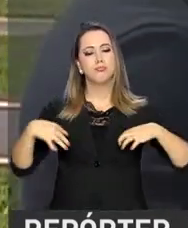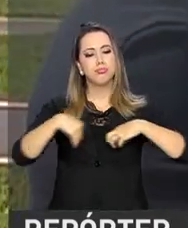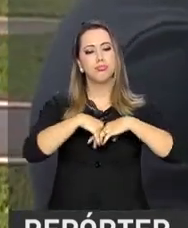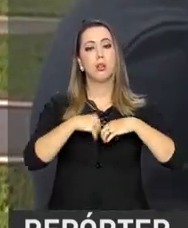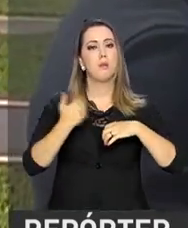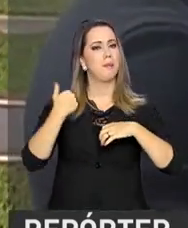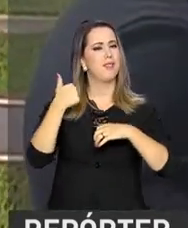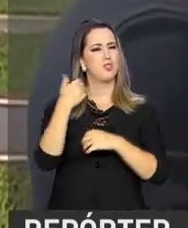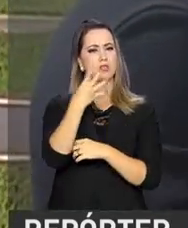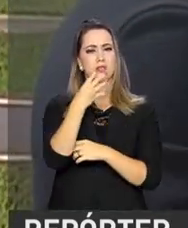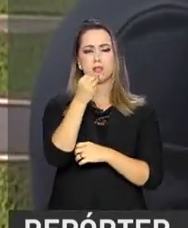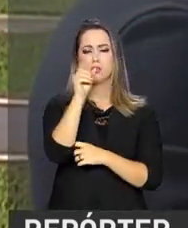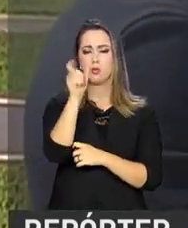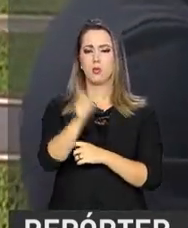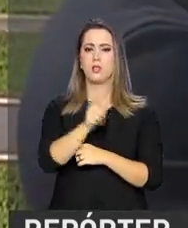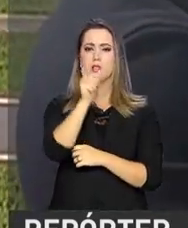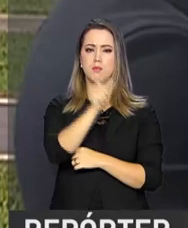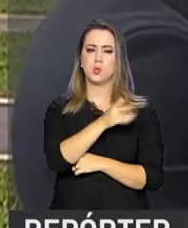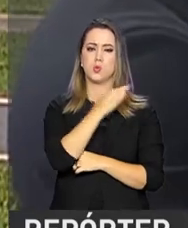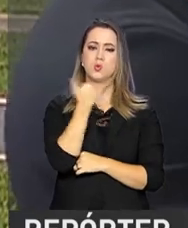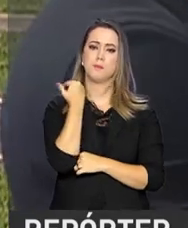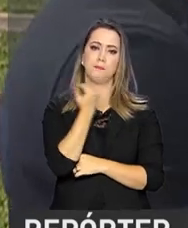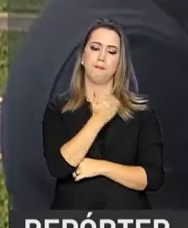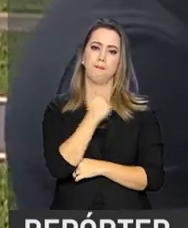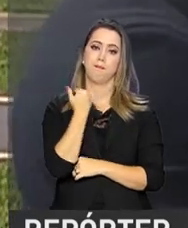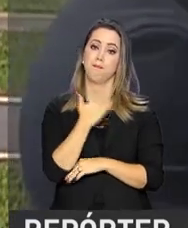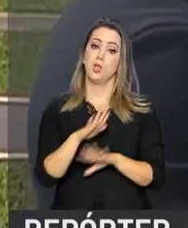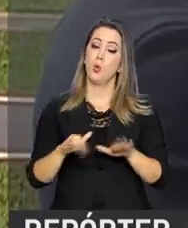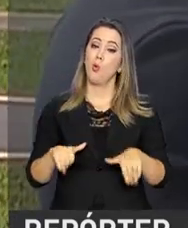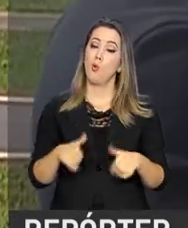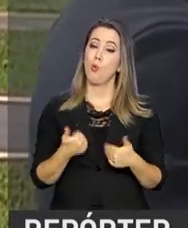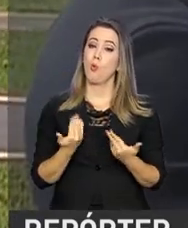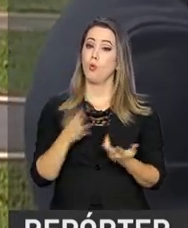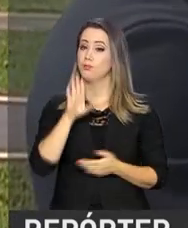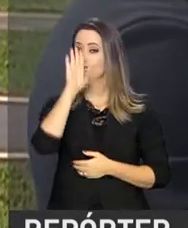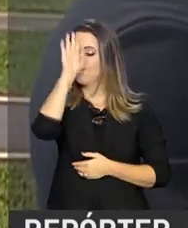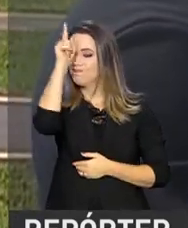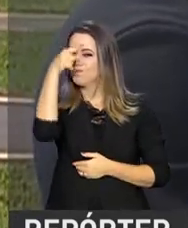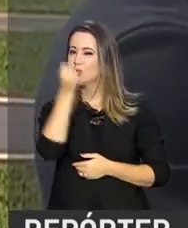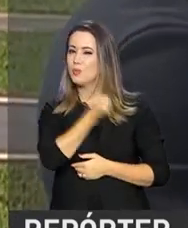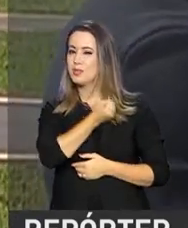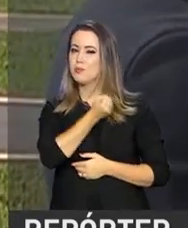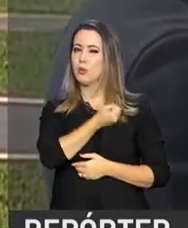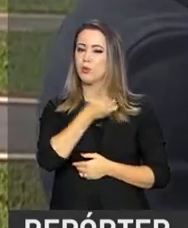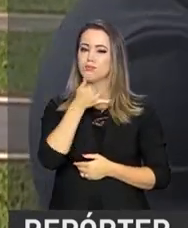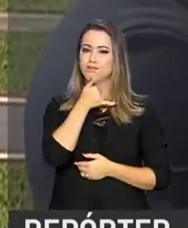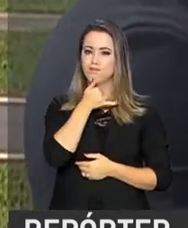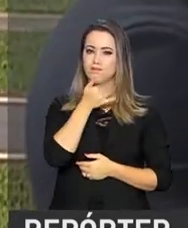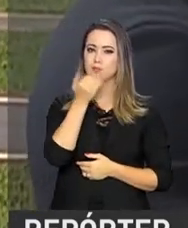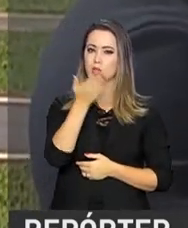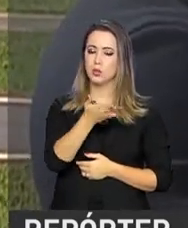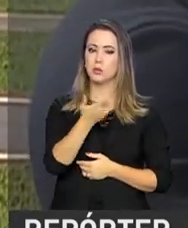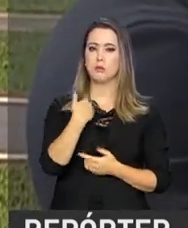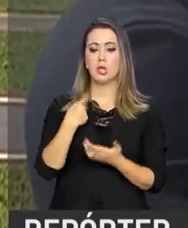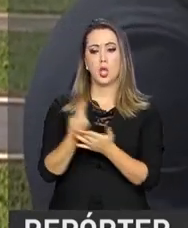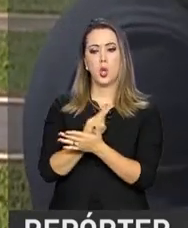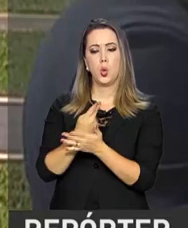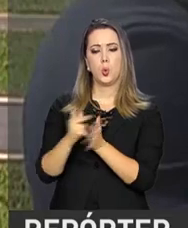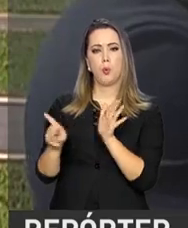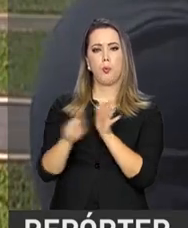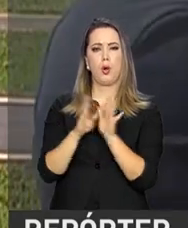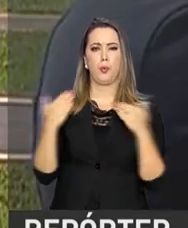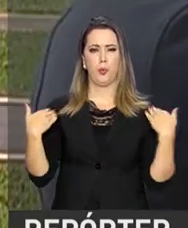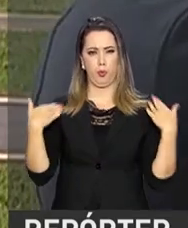Qual foi o principal, quais foram os principais motivos para essa estatística, essa triste estatística? Imprudência do motorista,